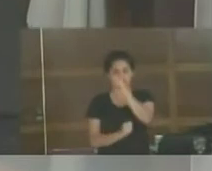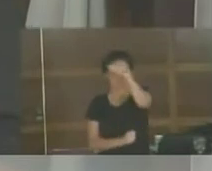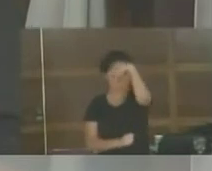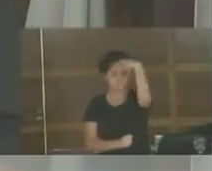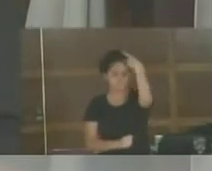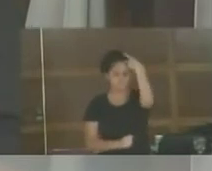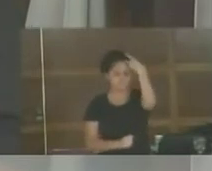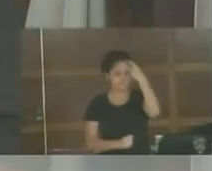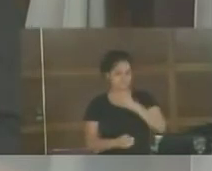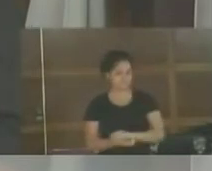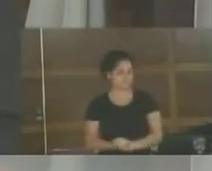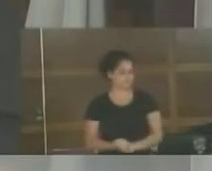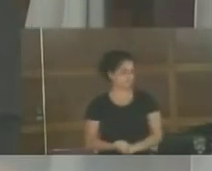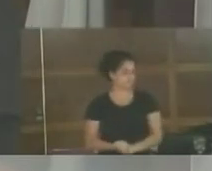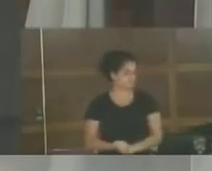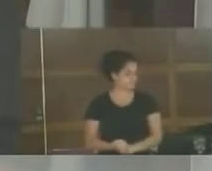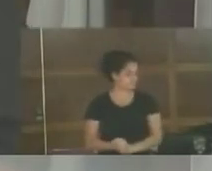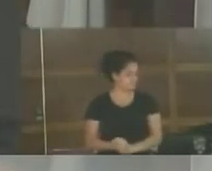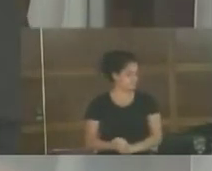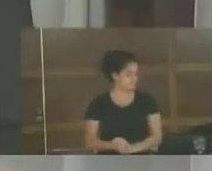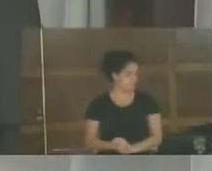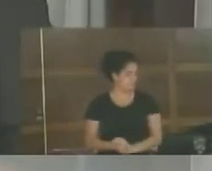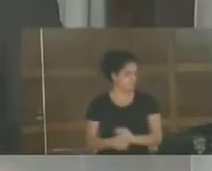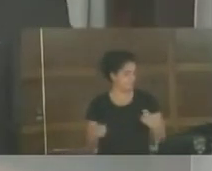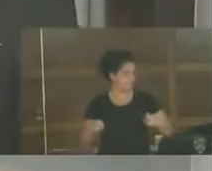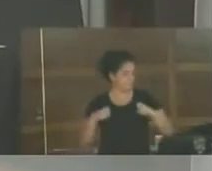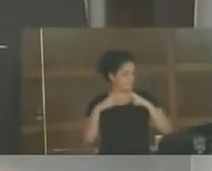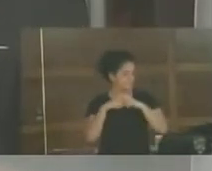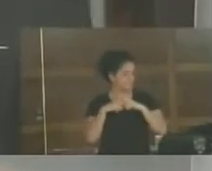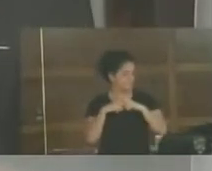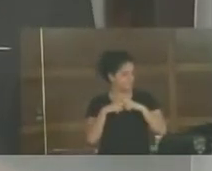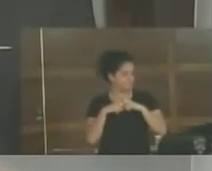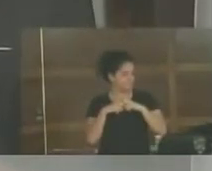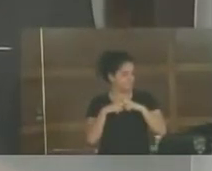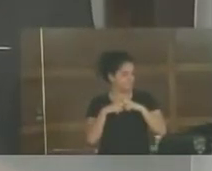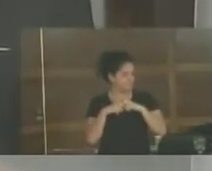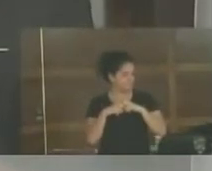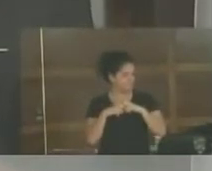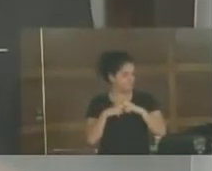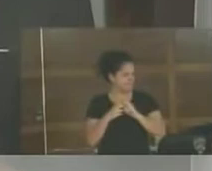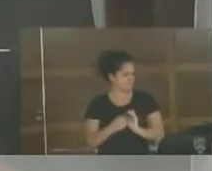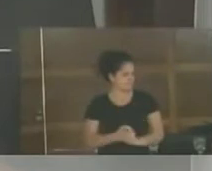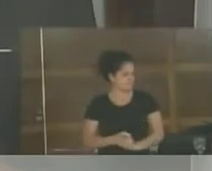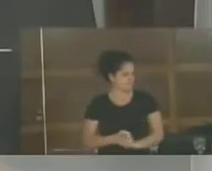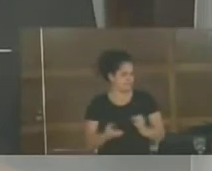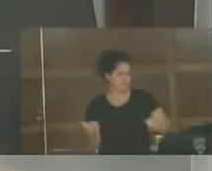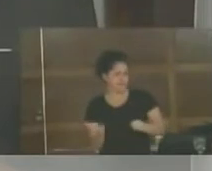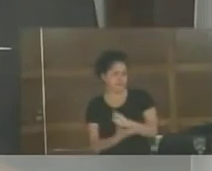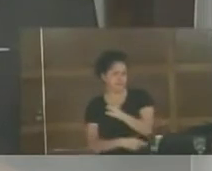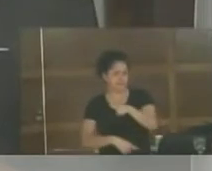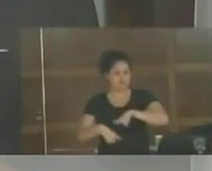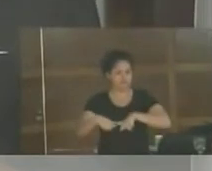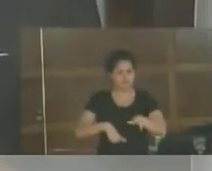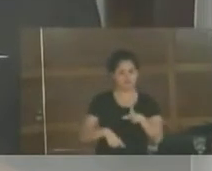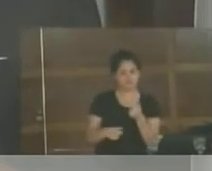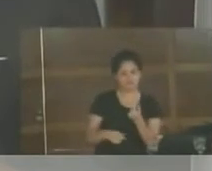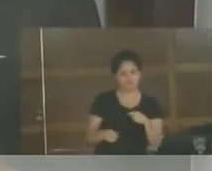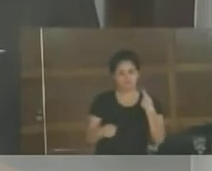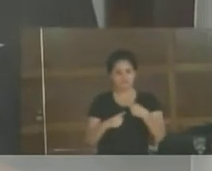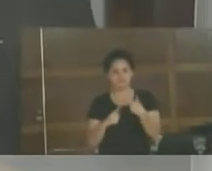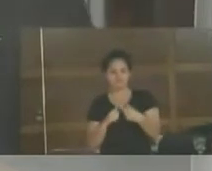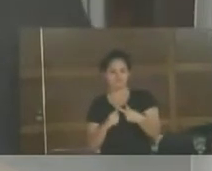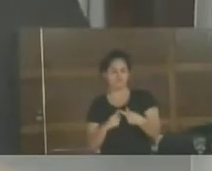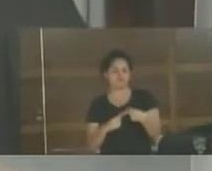que buscar junto ao Executivo esta casa aqui, é justamente a geração de emprego e renda, porque o nosso